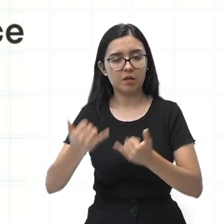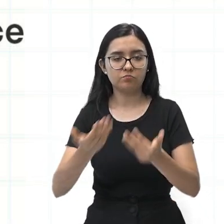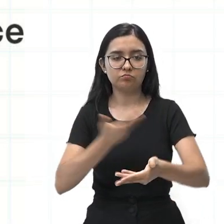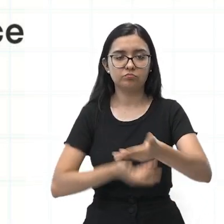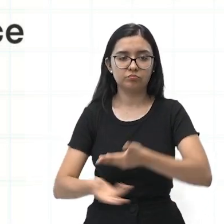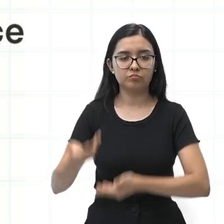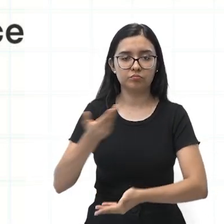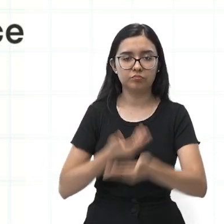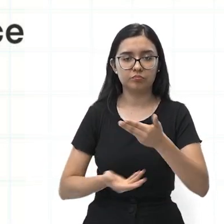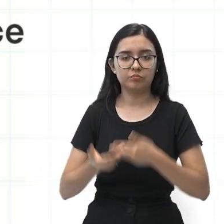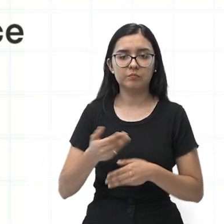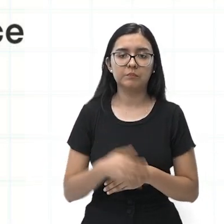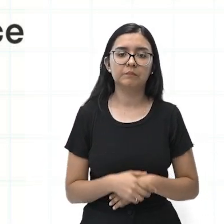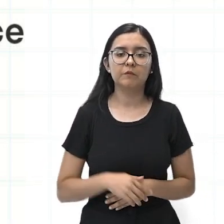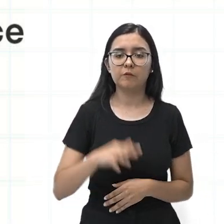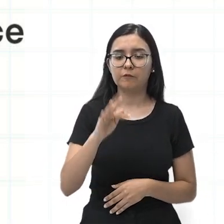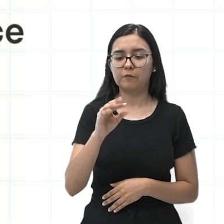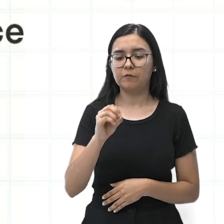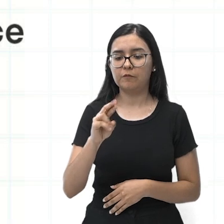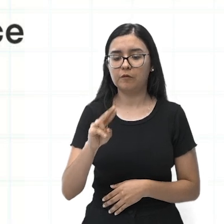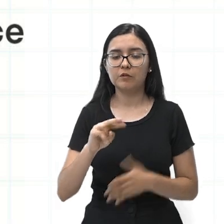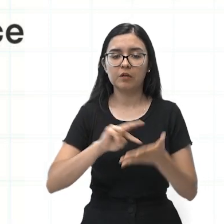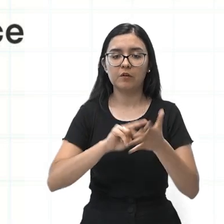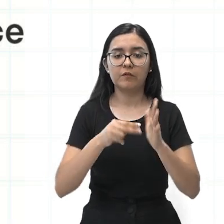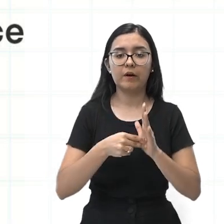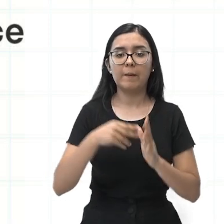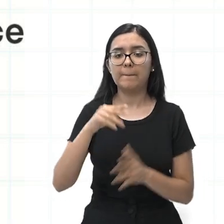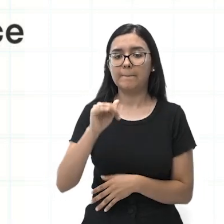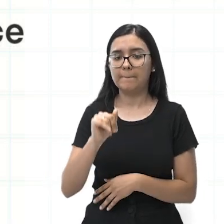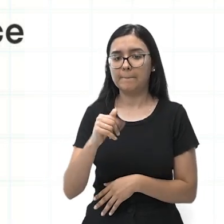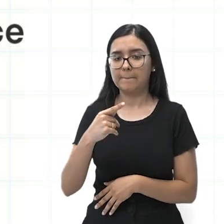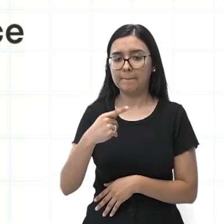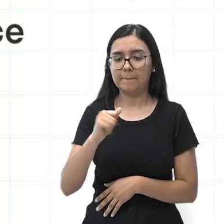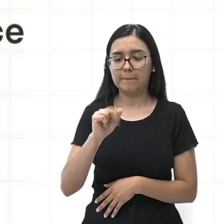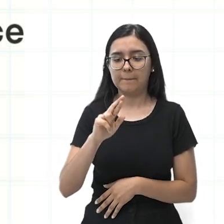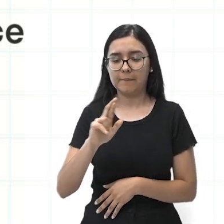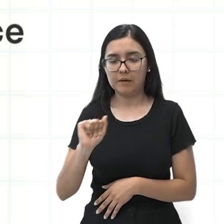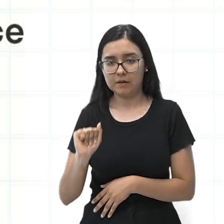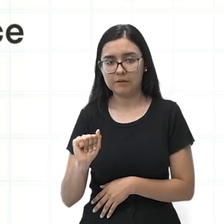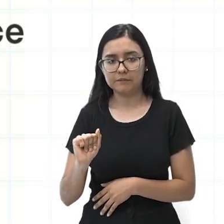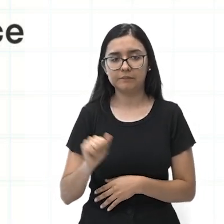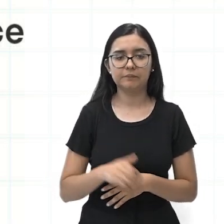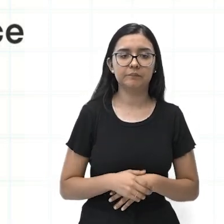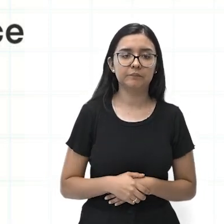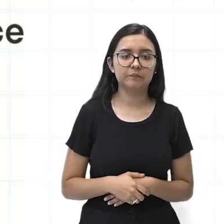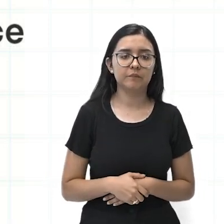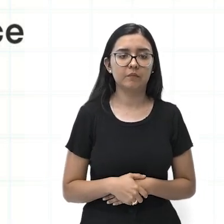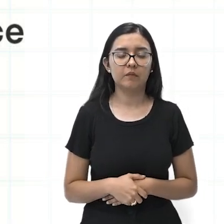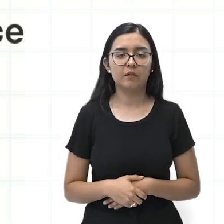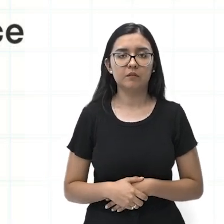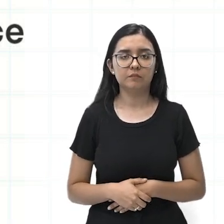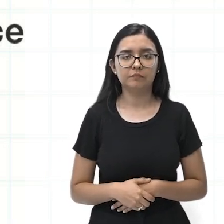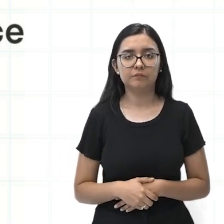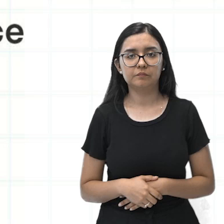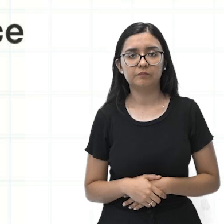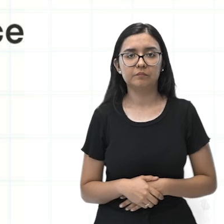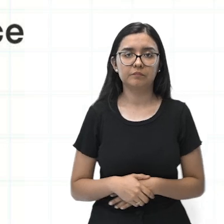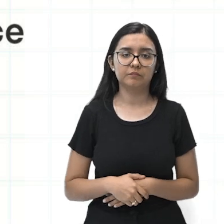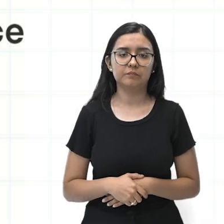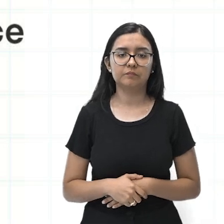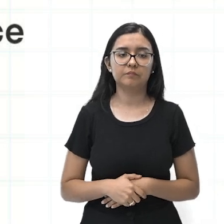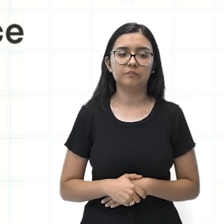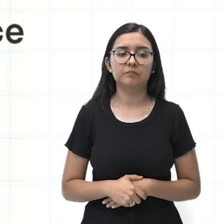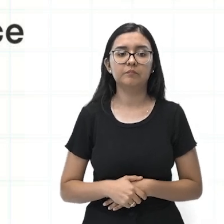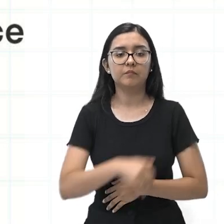students, para Students to play during breaks. Para